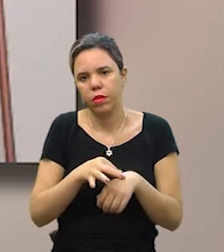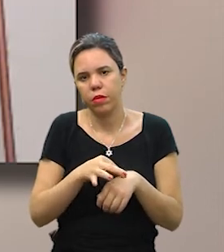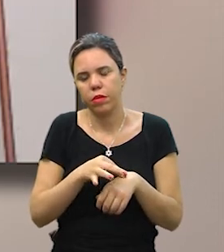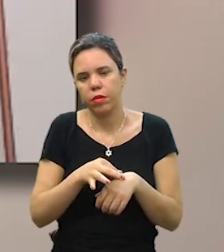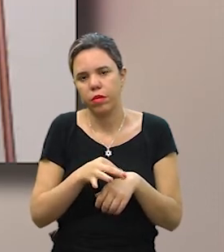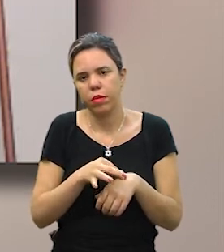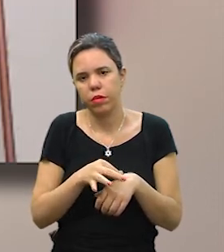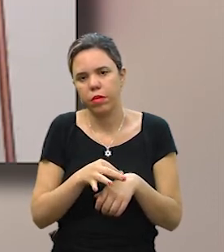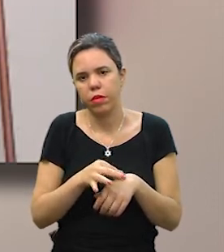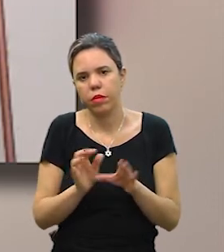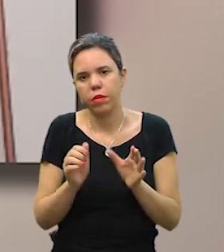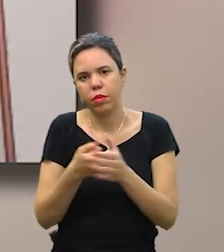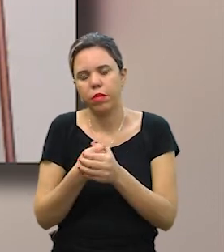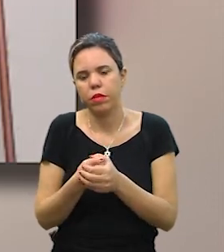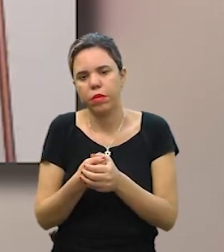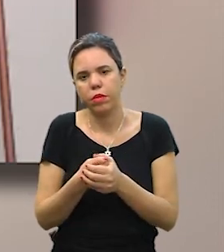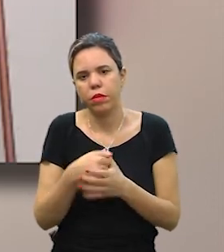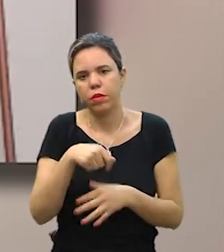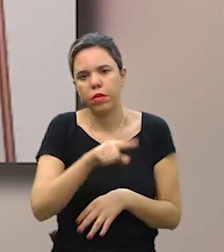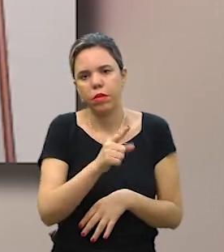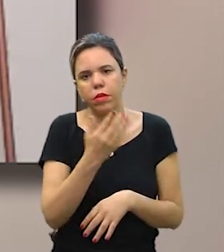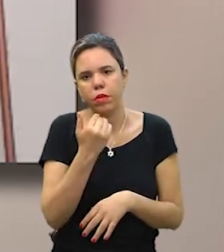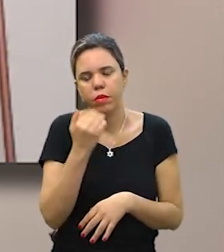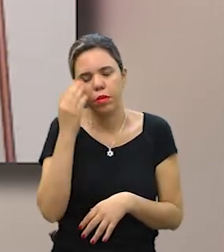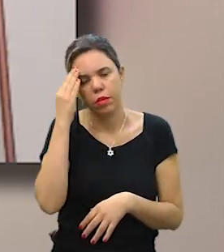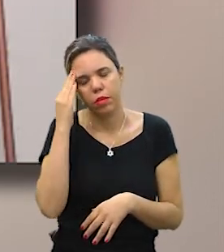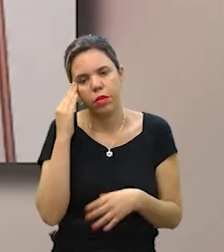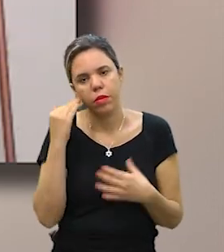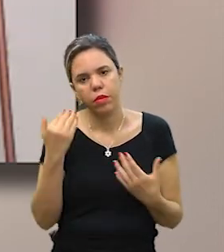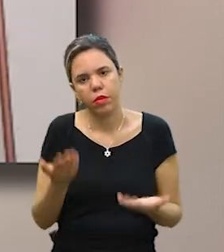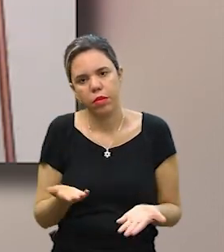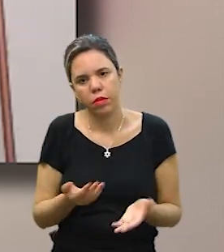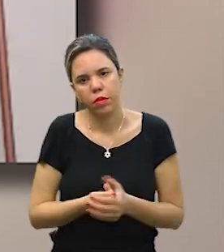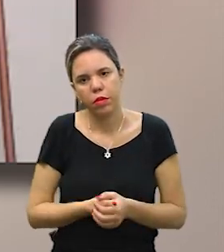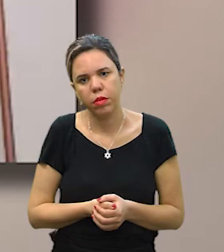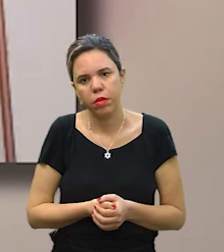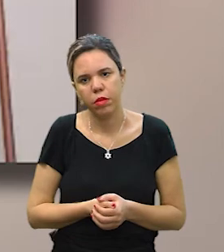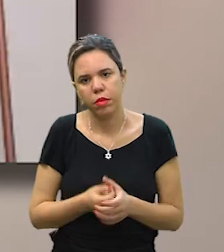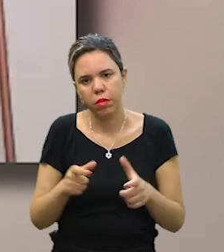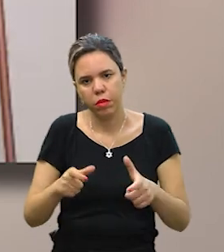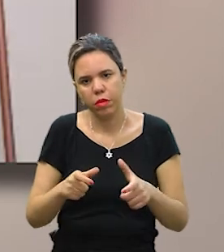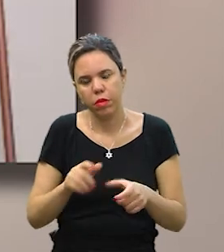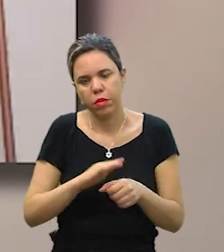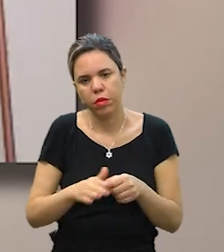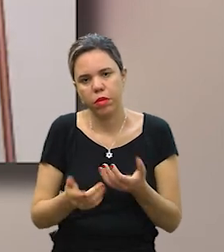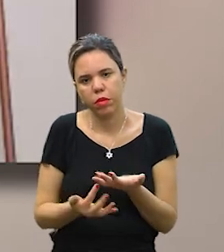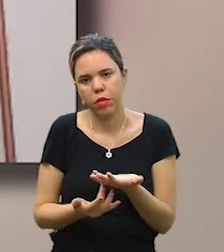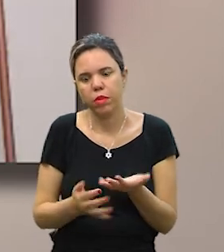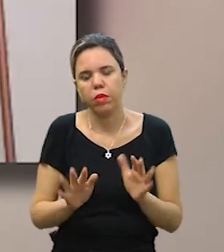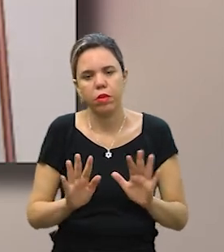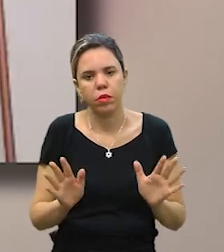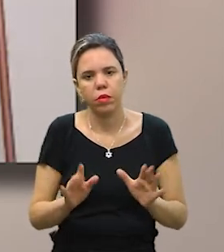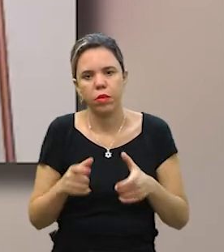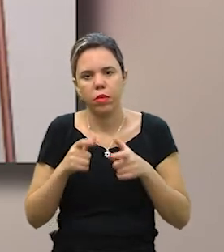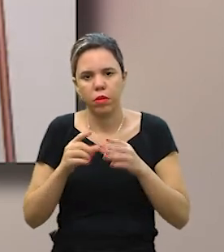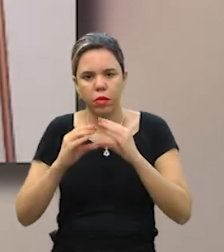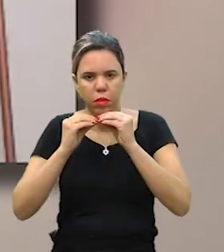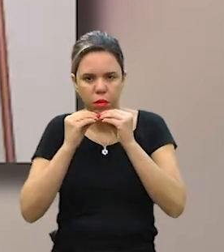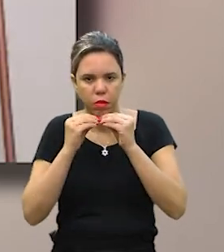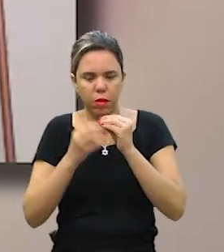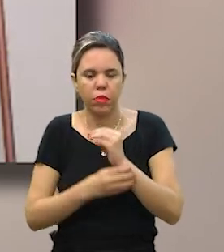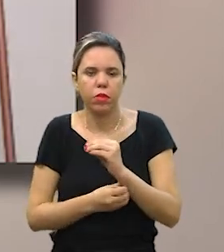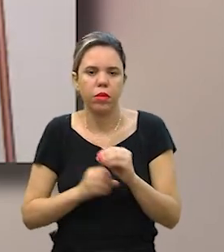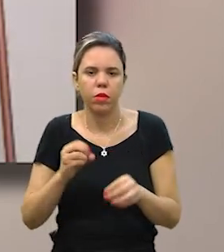carne, e escondido ela ir lá e comer um prato de batata frita com um hambúrguer,